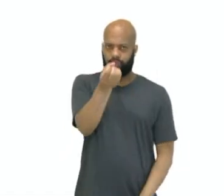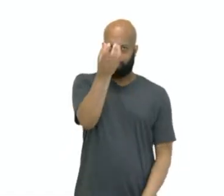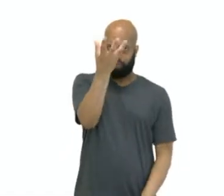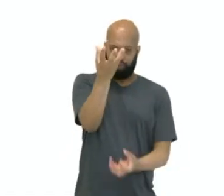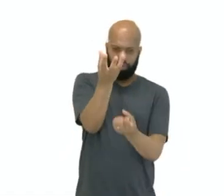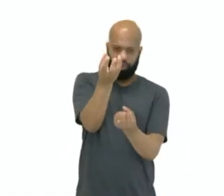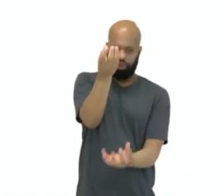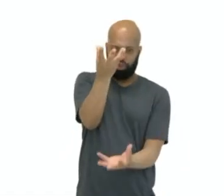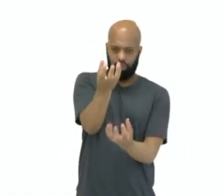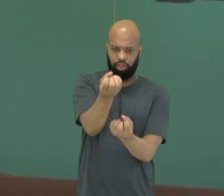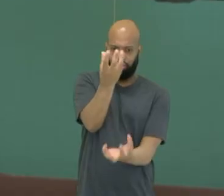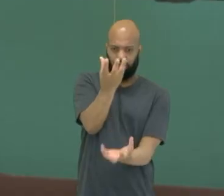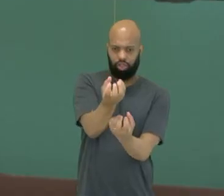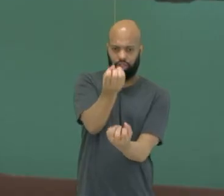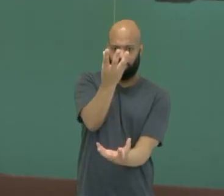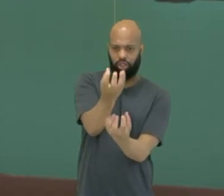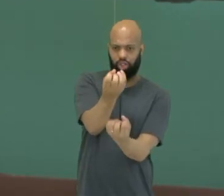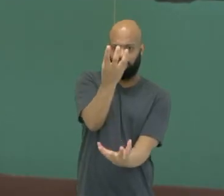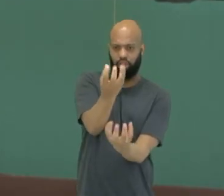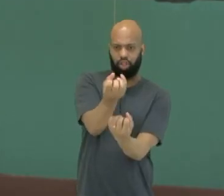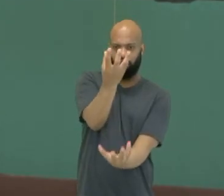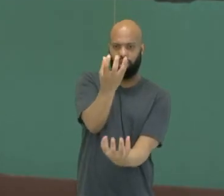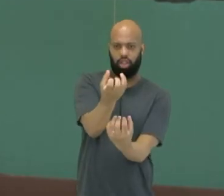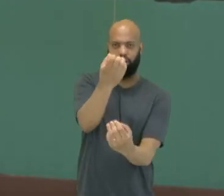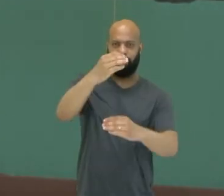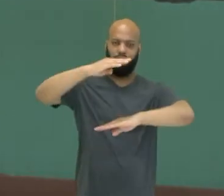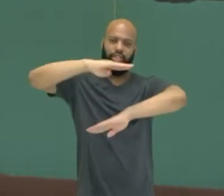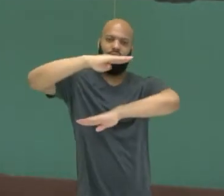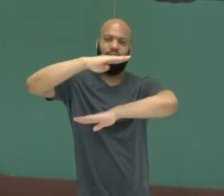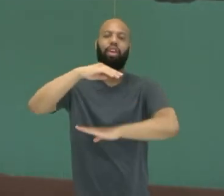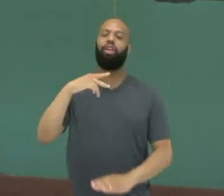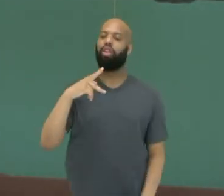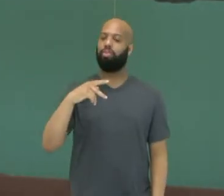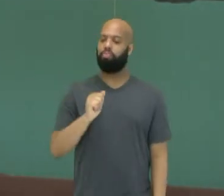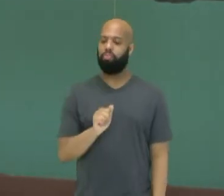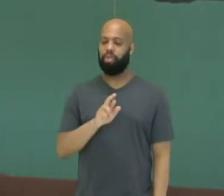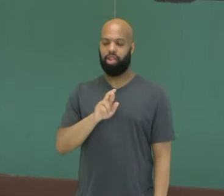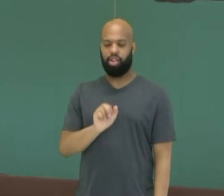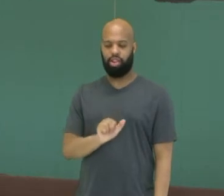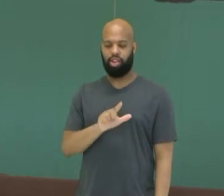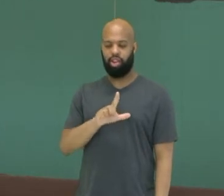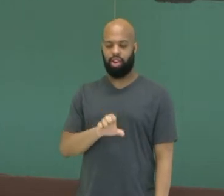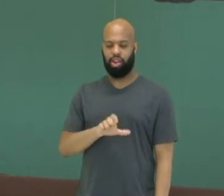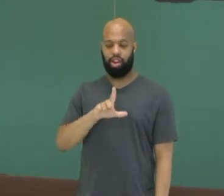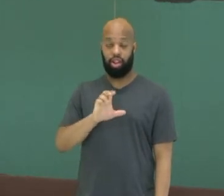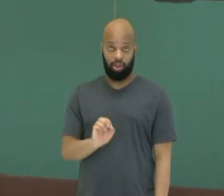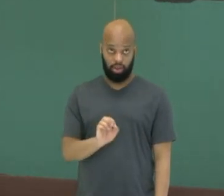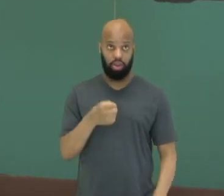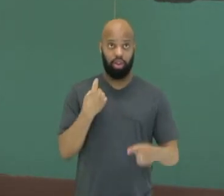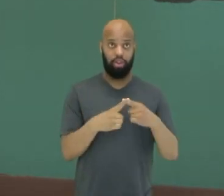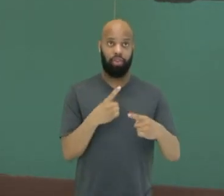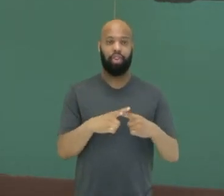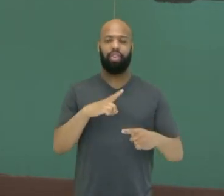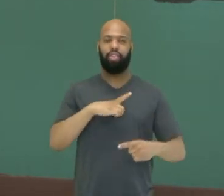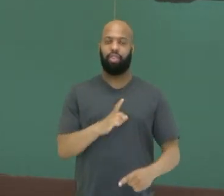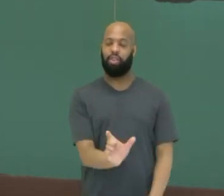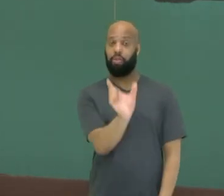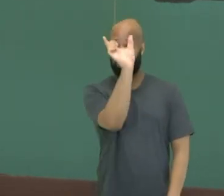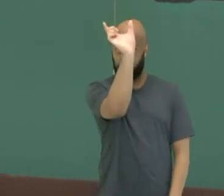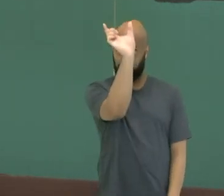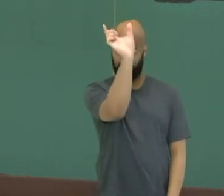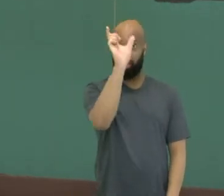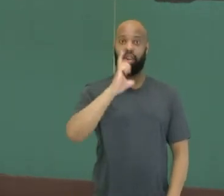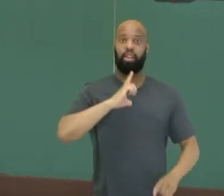mais interessante, esse é o mais ideal. Por quê? 2 ou mais componentes estão ligados entre